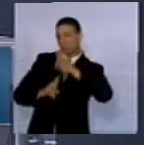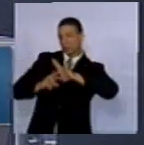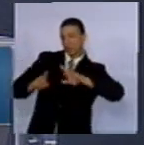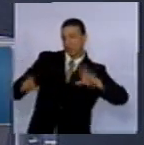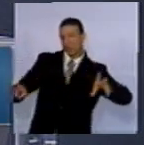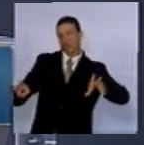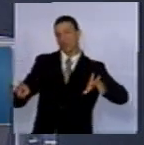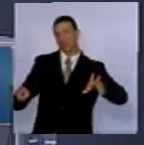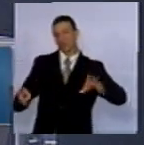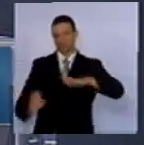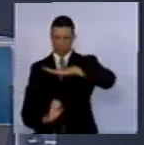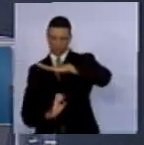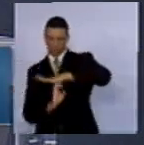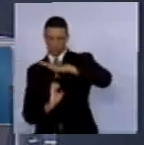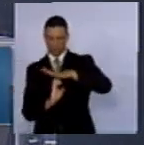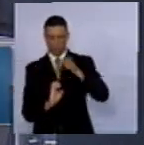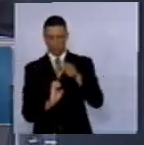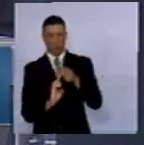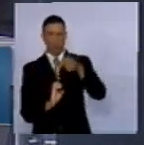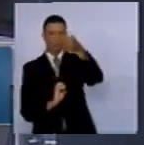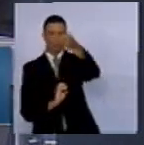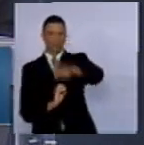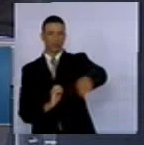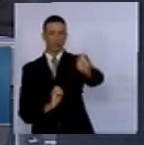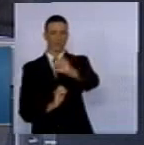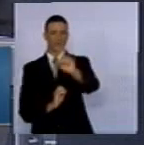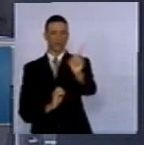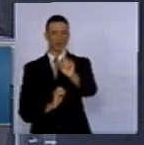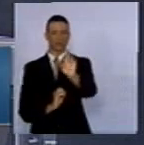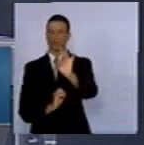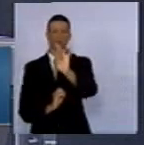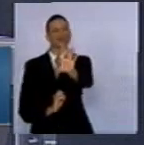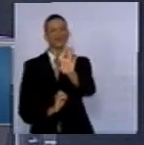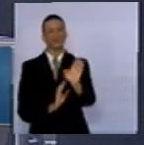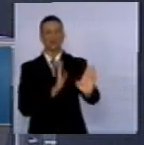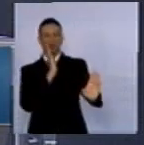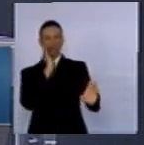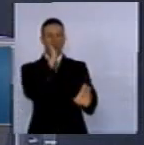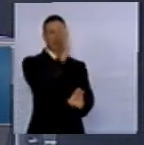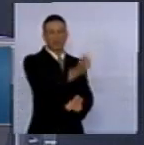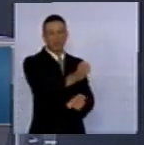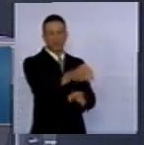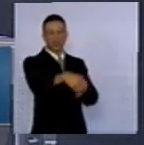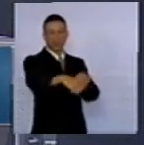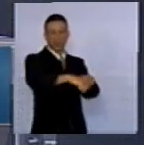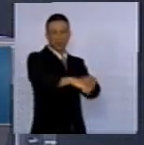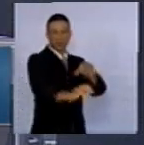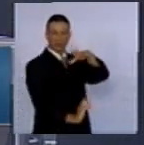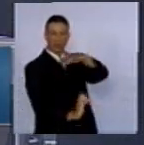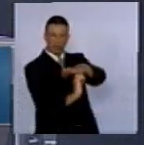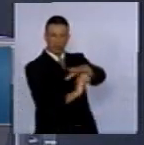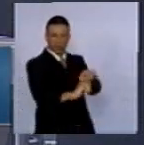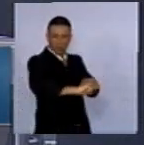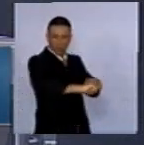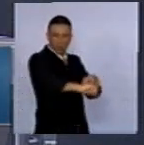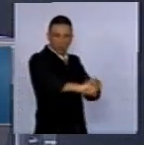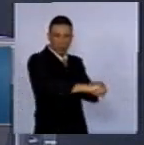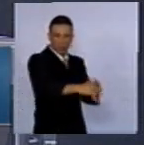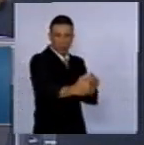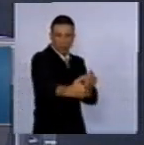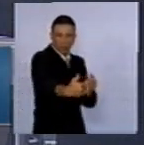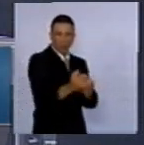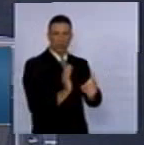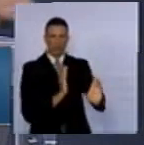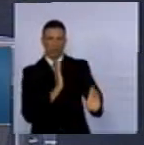emissora porque pode negociar com um operador de cabo com operador de satélite e curiosamente quando